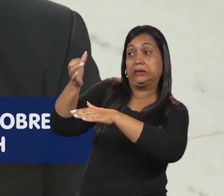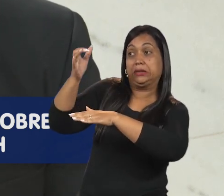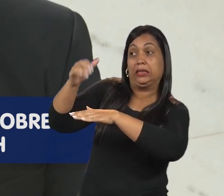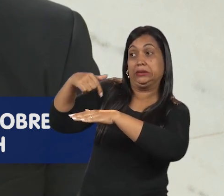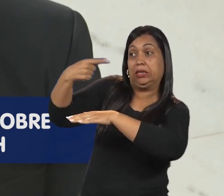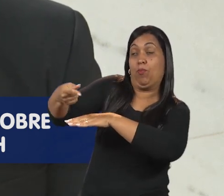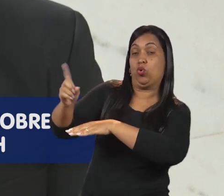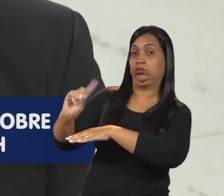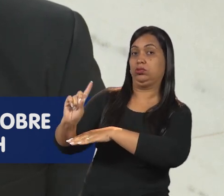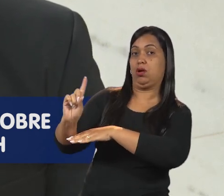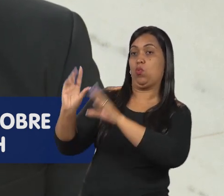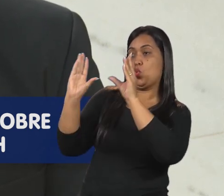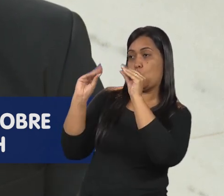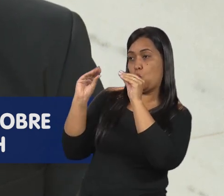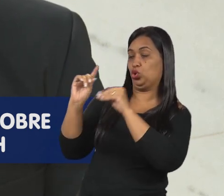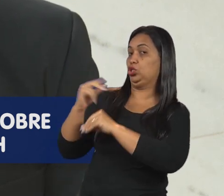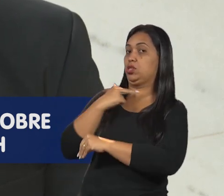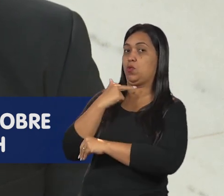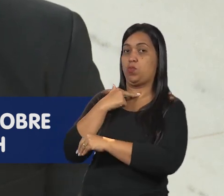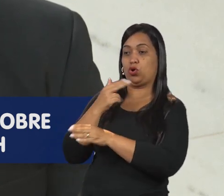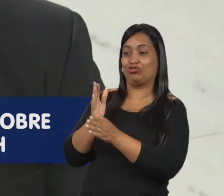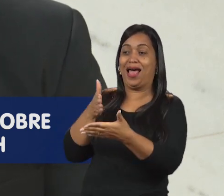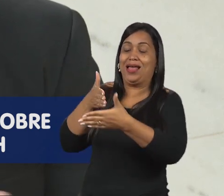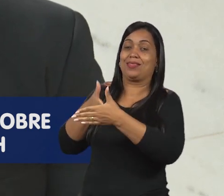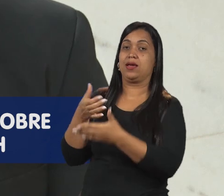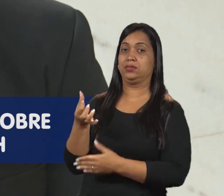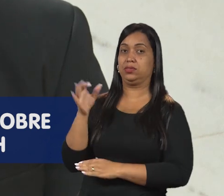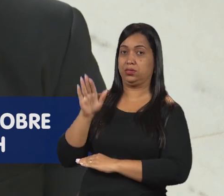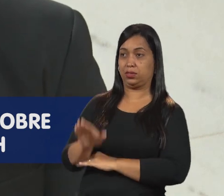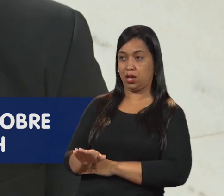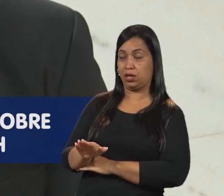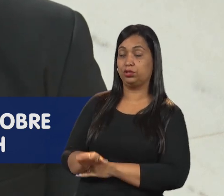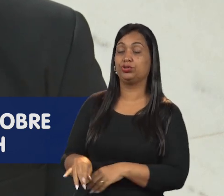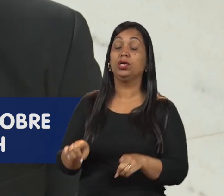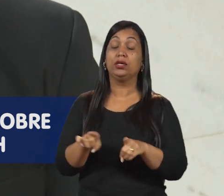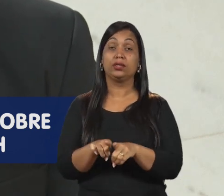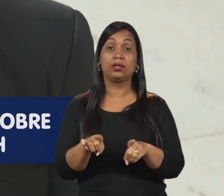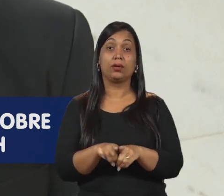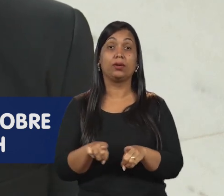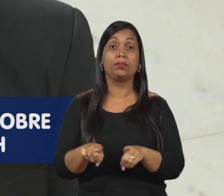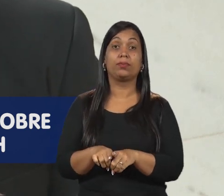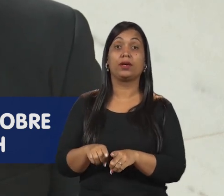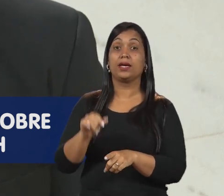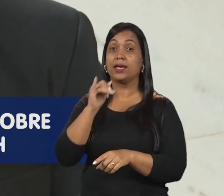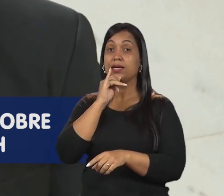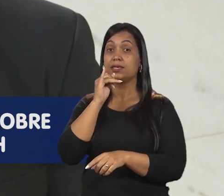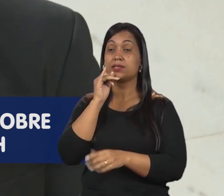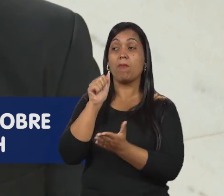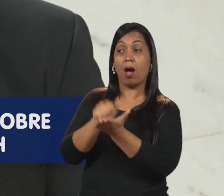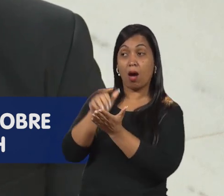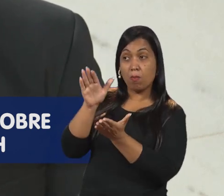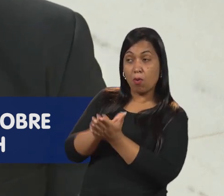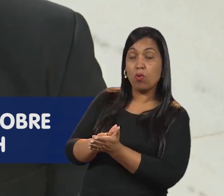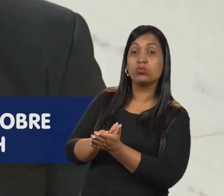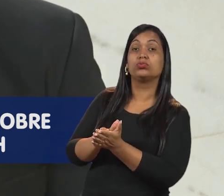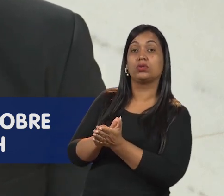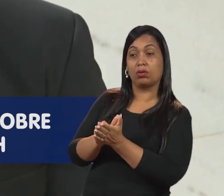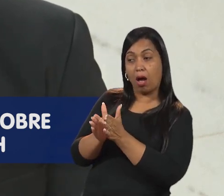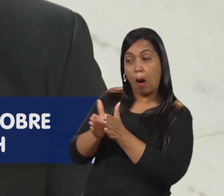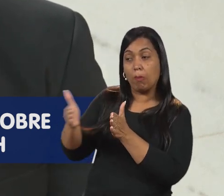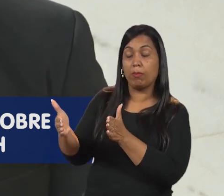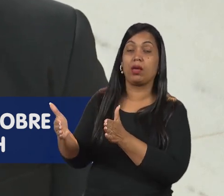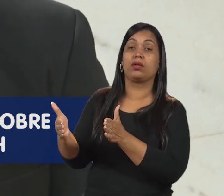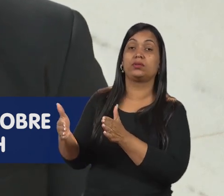mais funcionar após as 18 horas. Ele aumenta a pena aí em termos de autuação, de multa, e